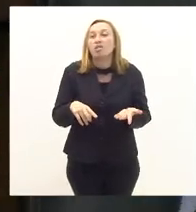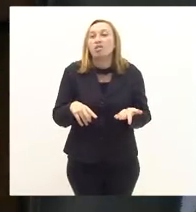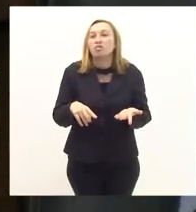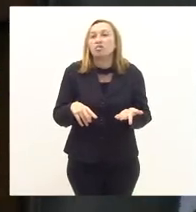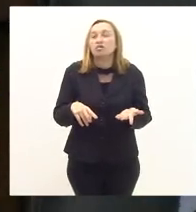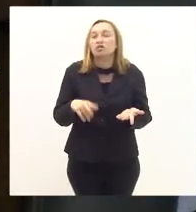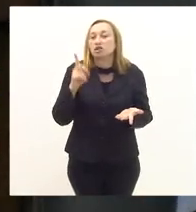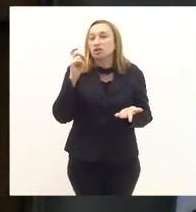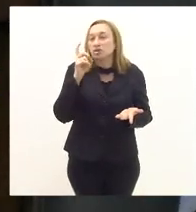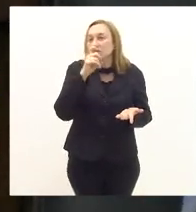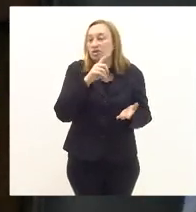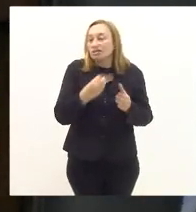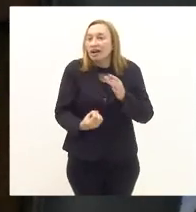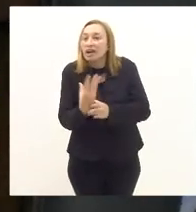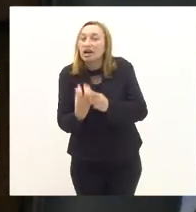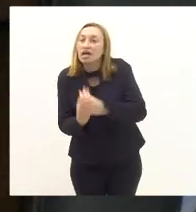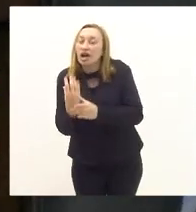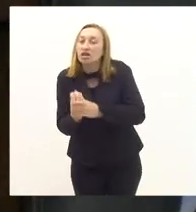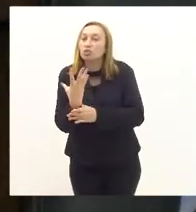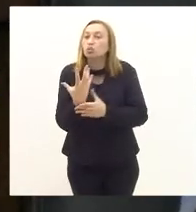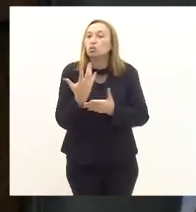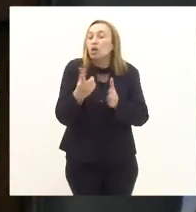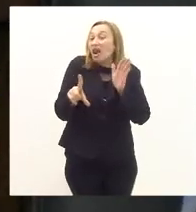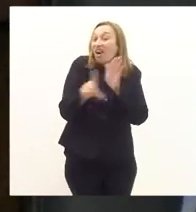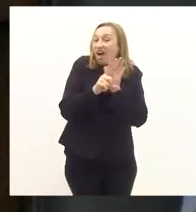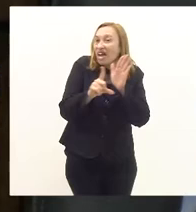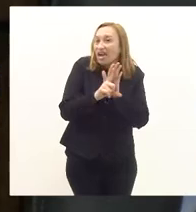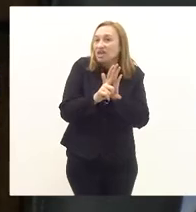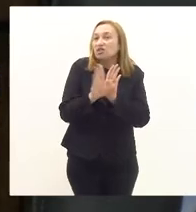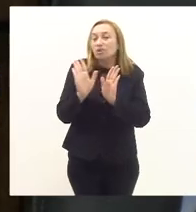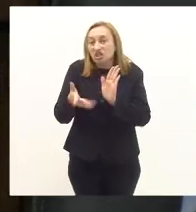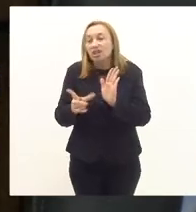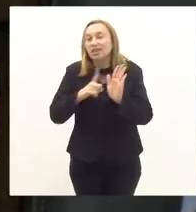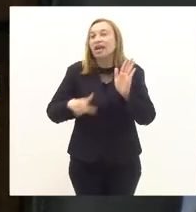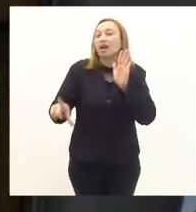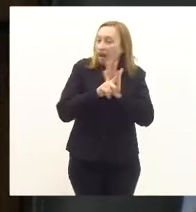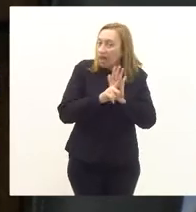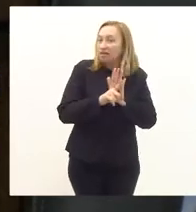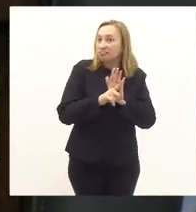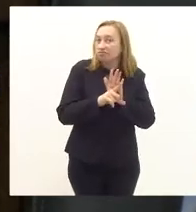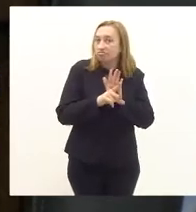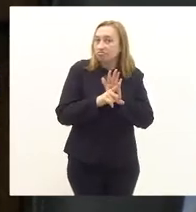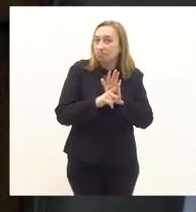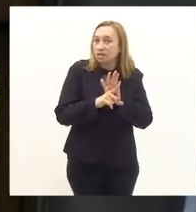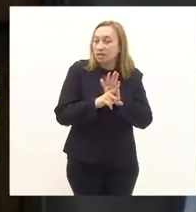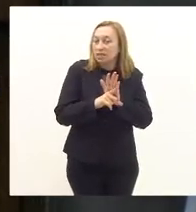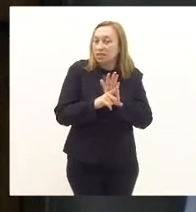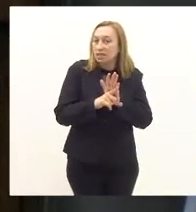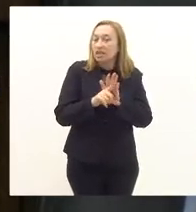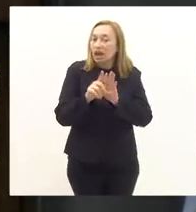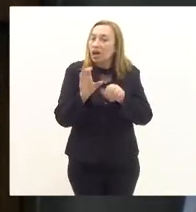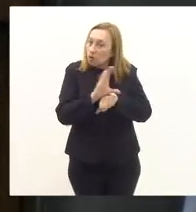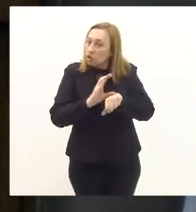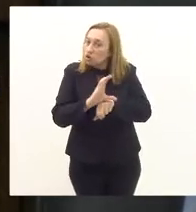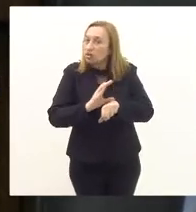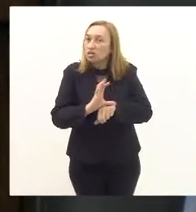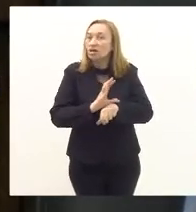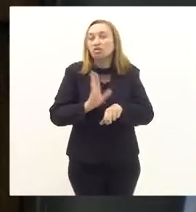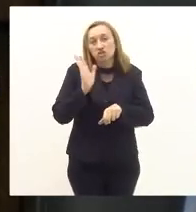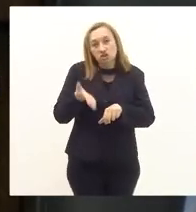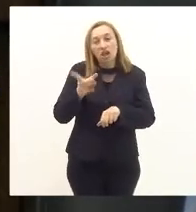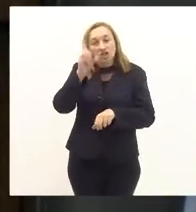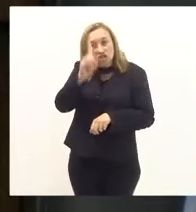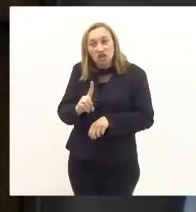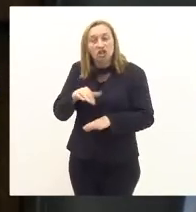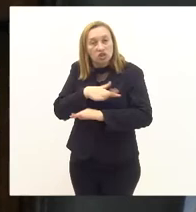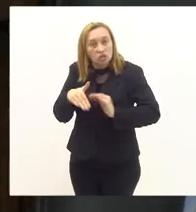gente ficar criando lei, sendo que já tem uma lei. Já temos a Constituição. A Constituição já garante